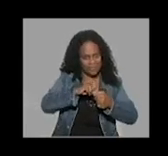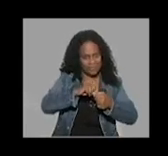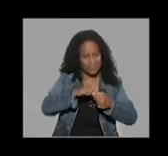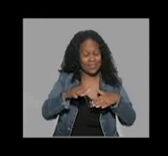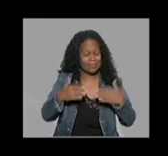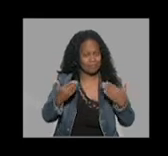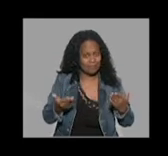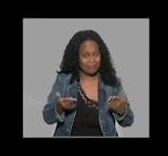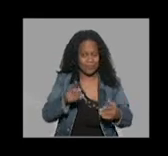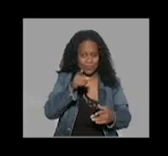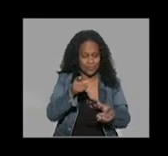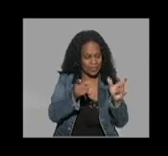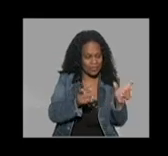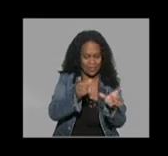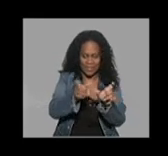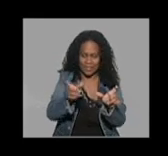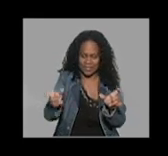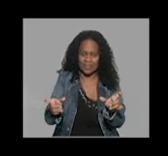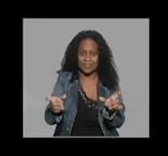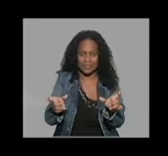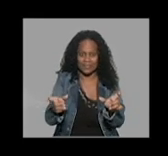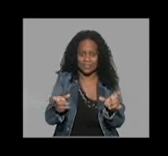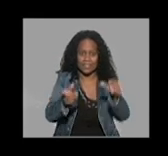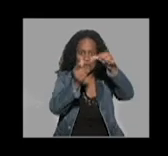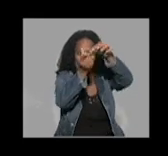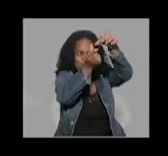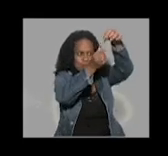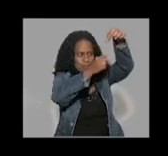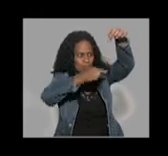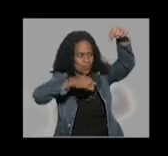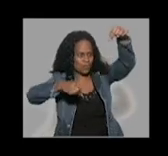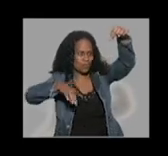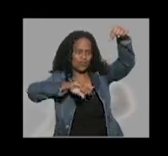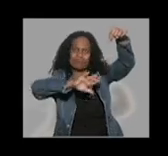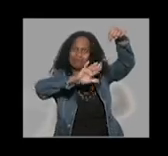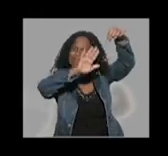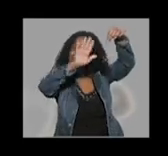Assim, em cada lago a lua inteira